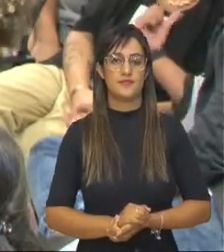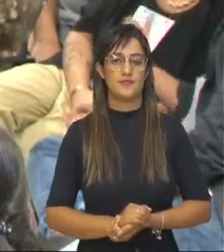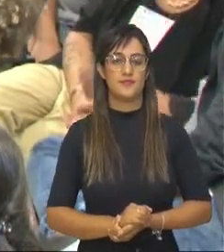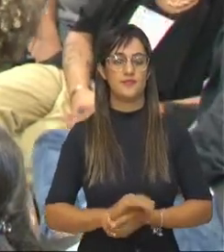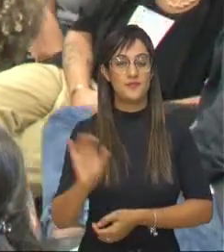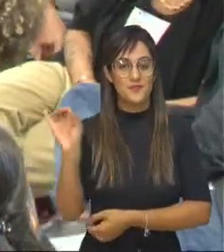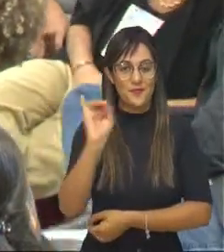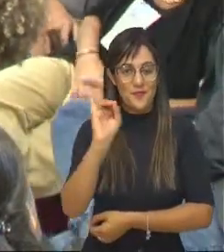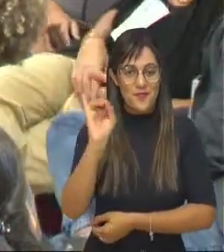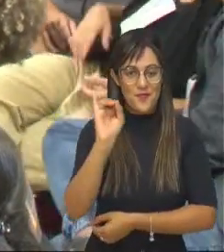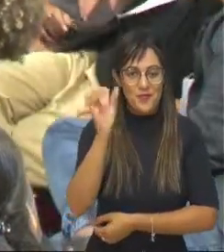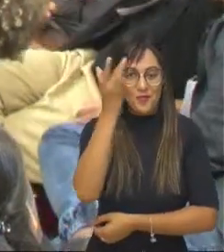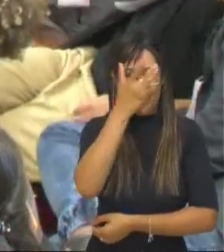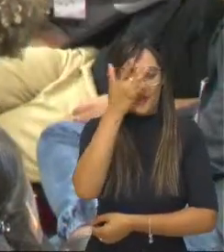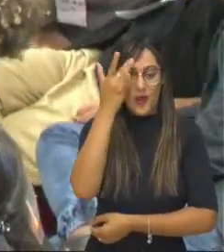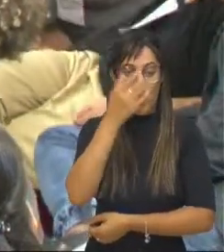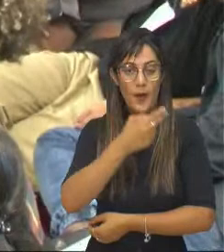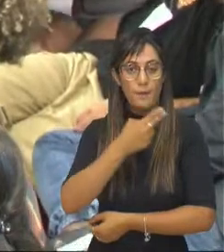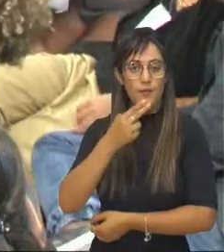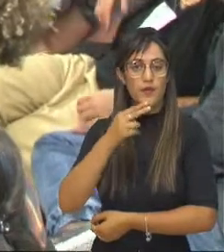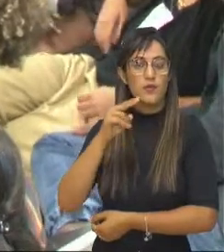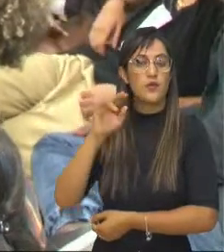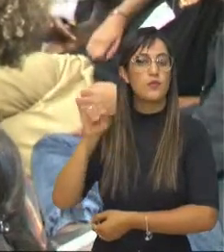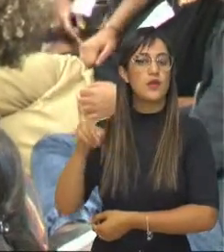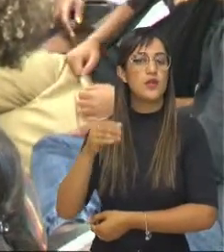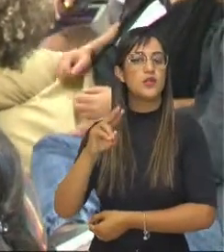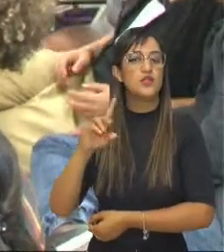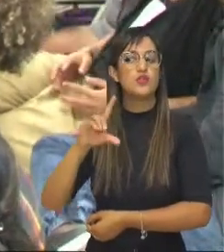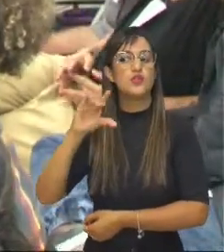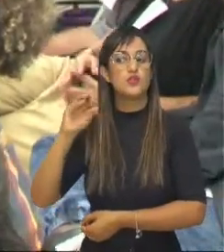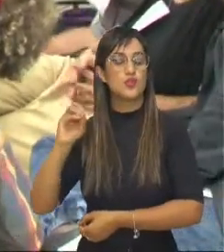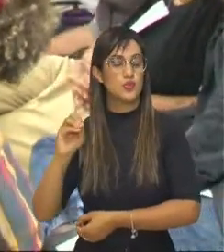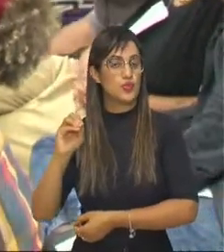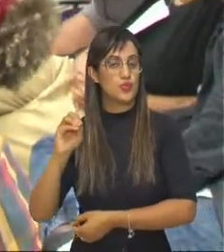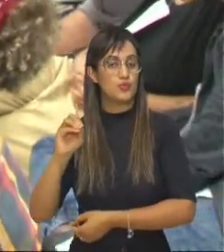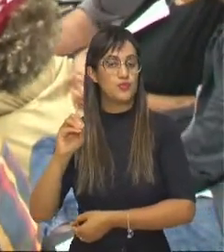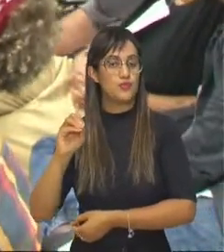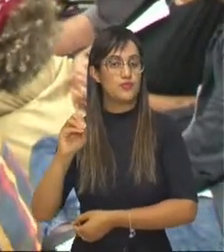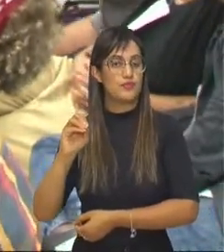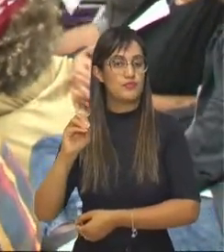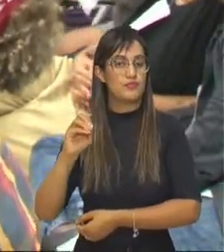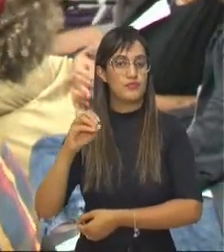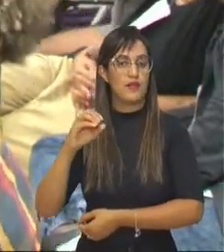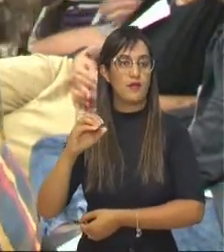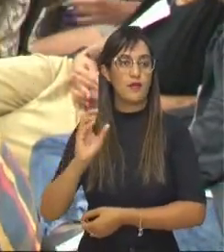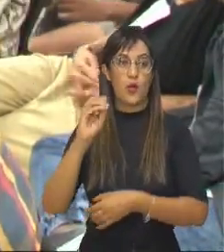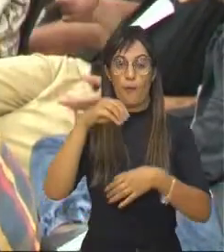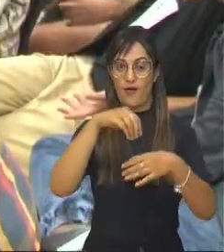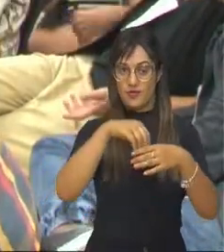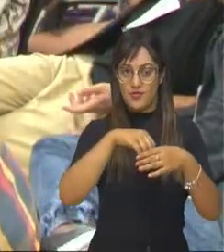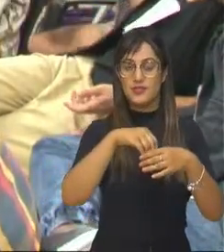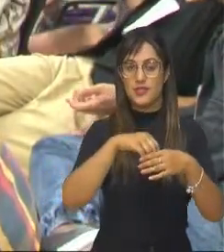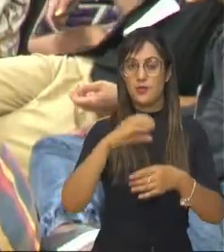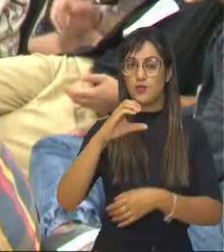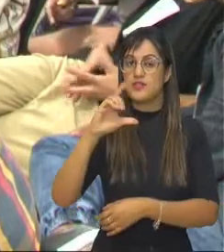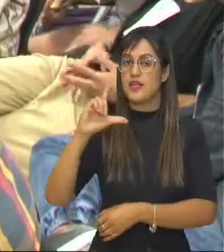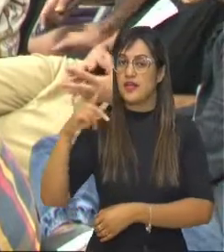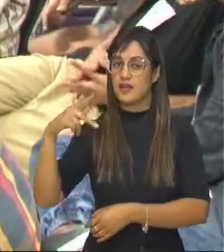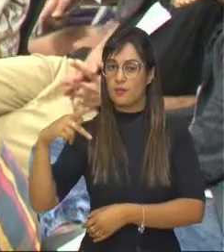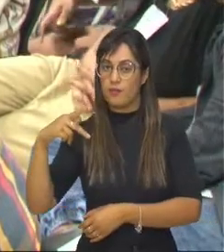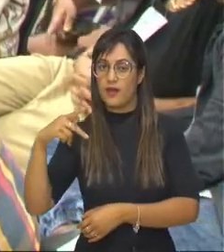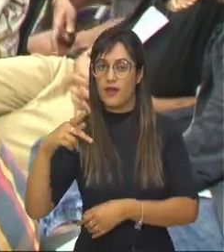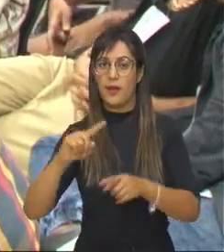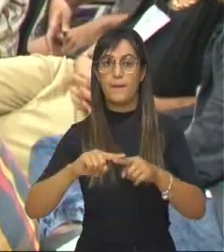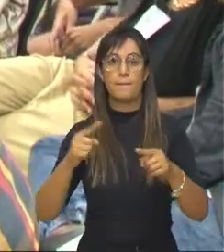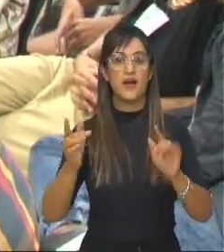Oi, gente. Me chamo Jamil. Não sou do CRP, né, mas vim convidado pelo